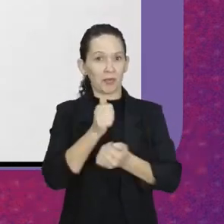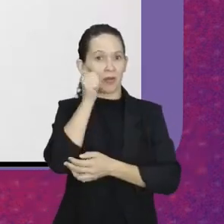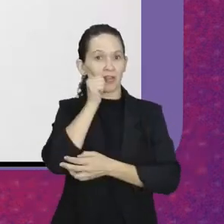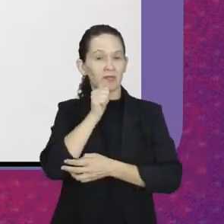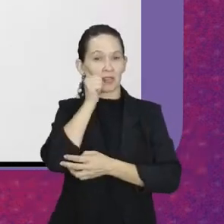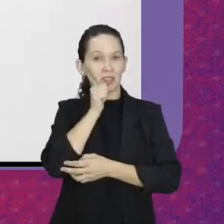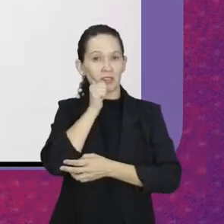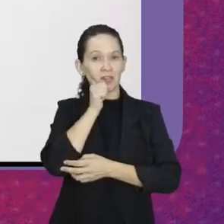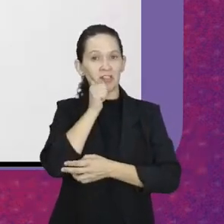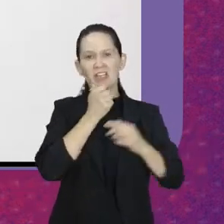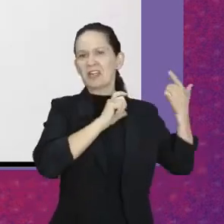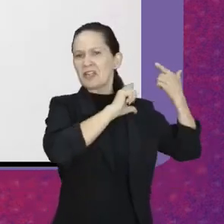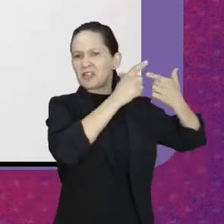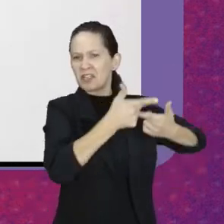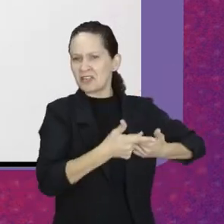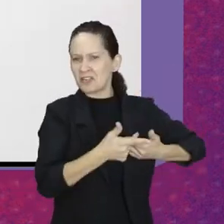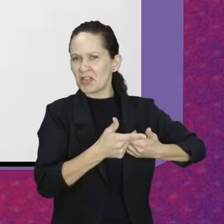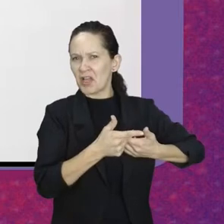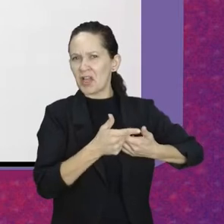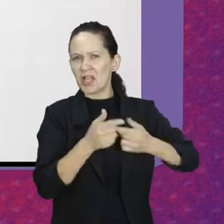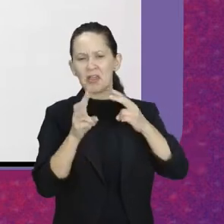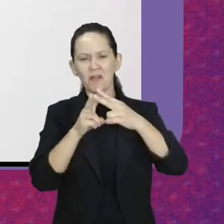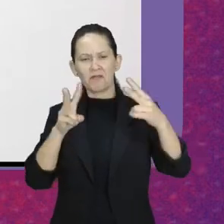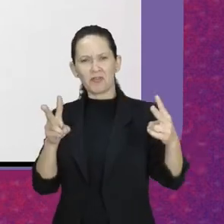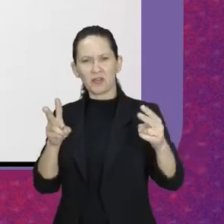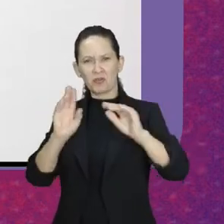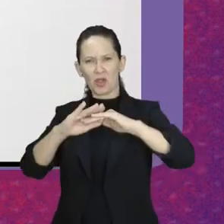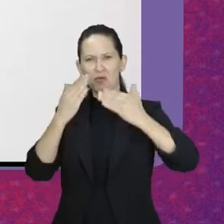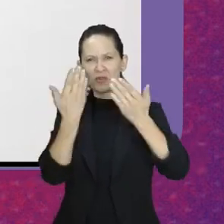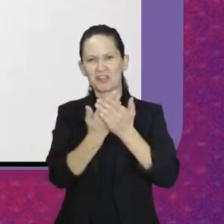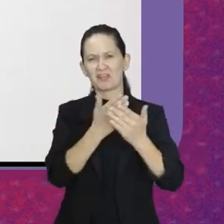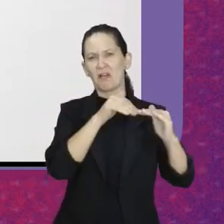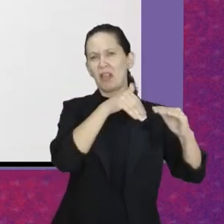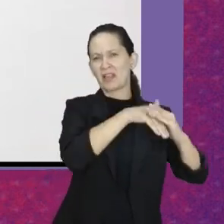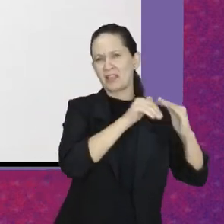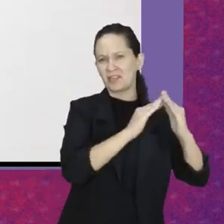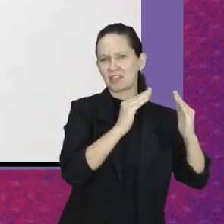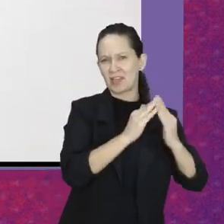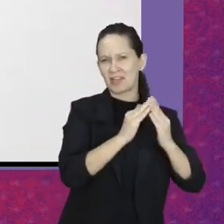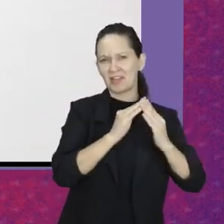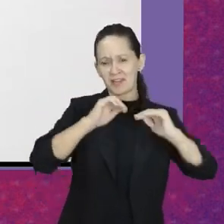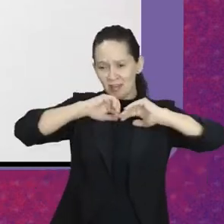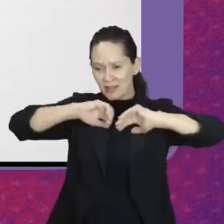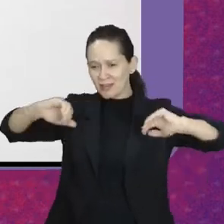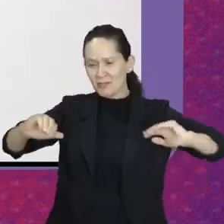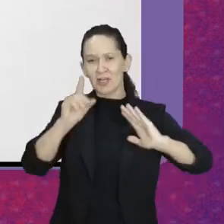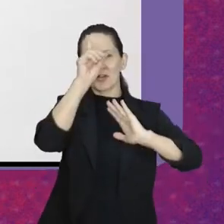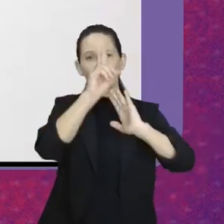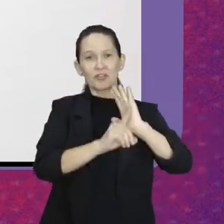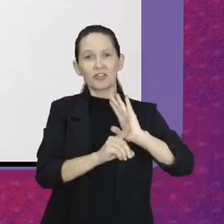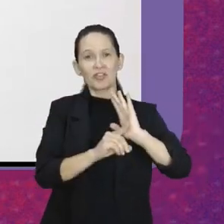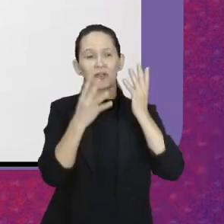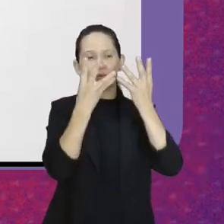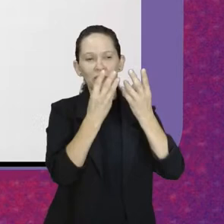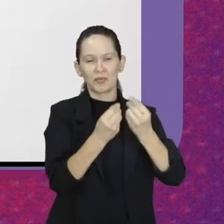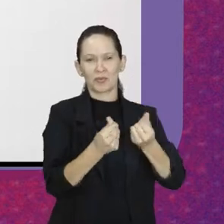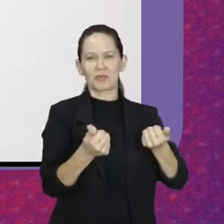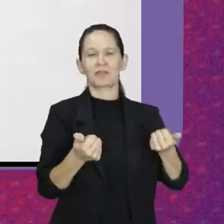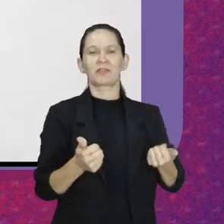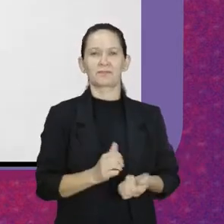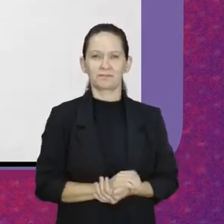neoliberais ou conservadoras como o homeschooling, que quer individualizar esse direito,